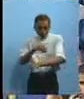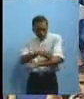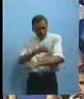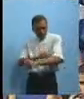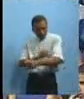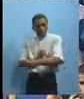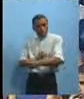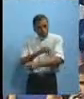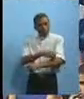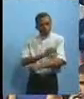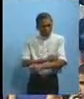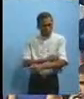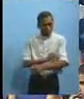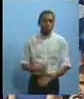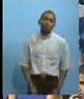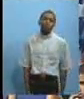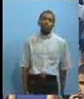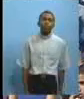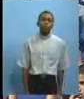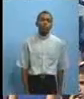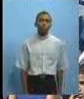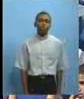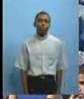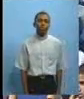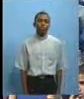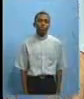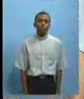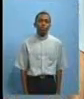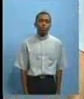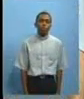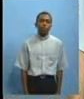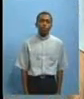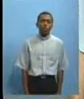Ele podia falar, podia ficar o dia inteiro fazendo debate na televisão